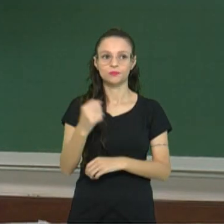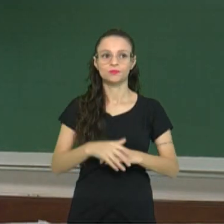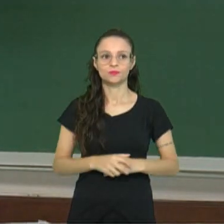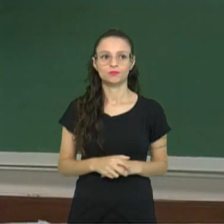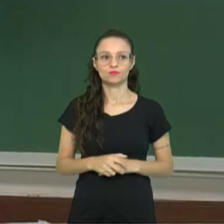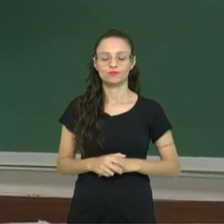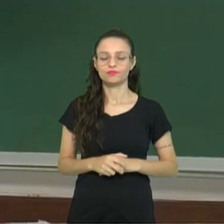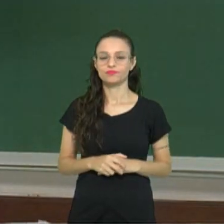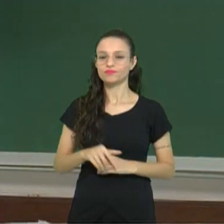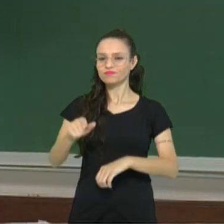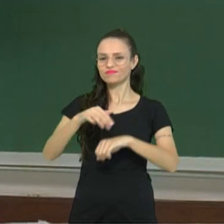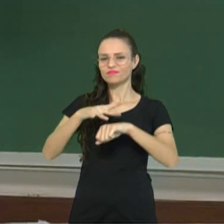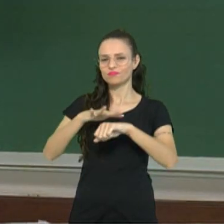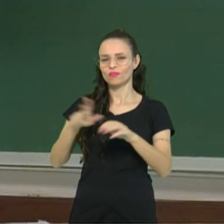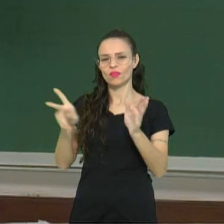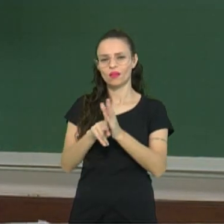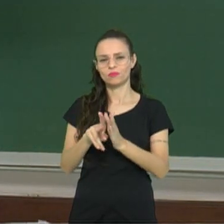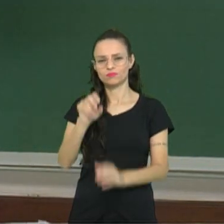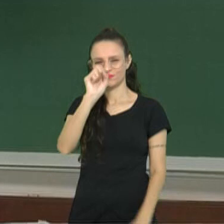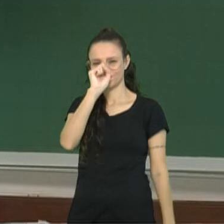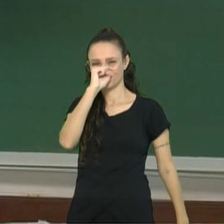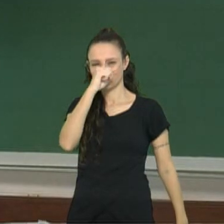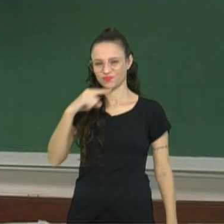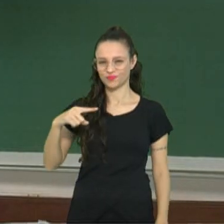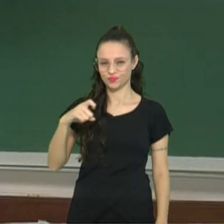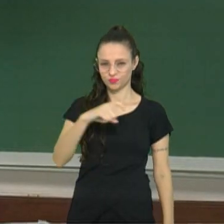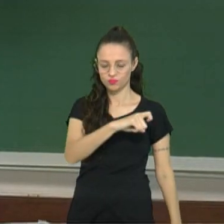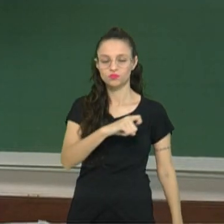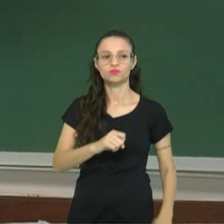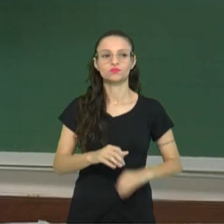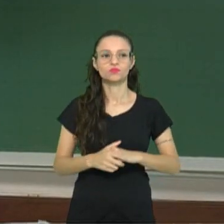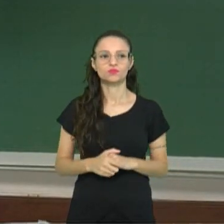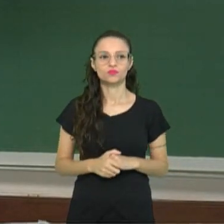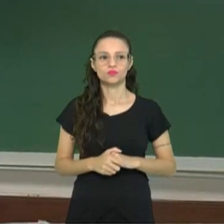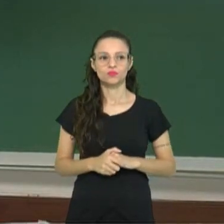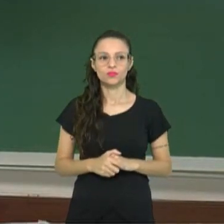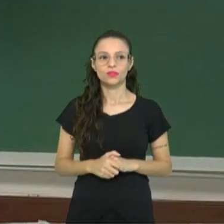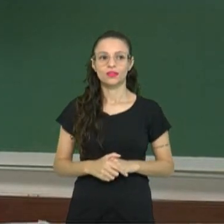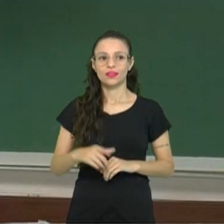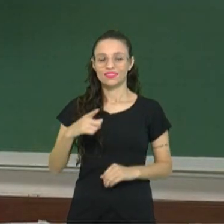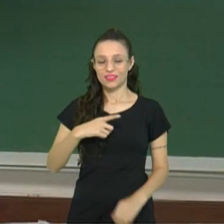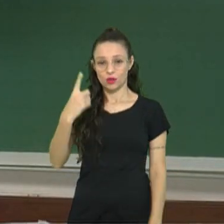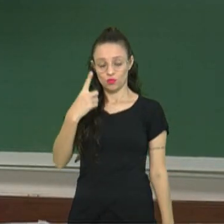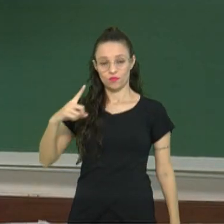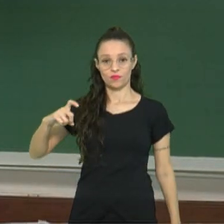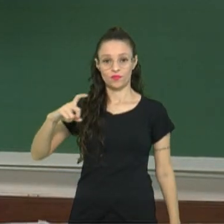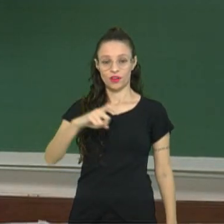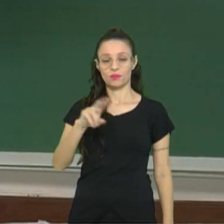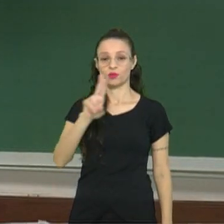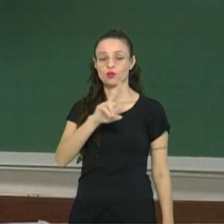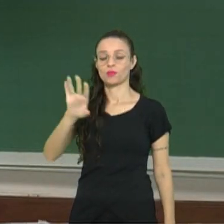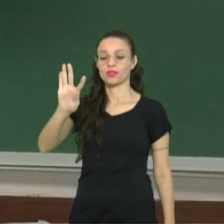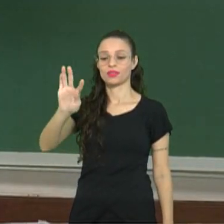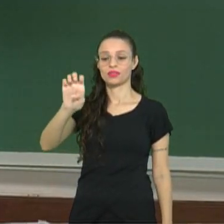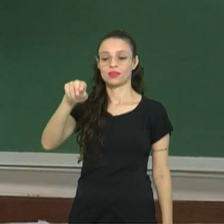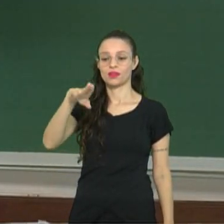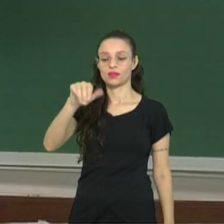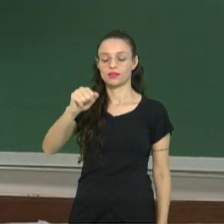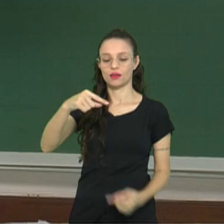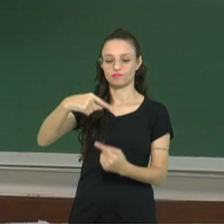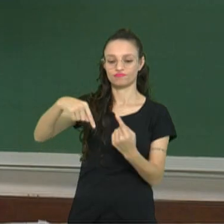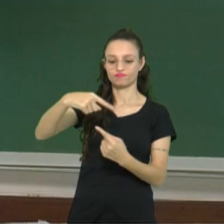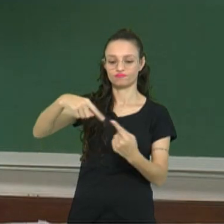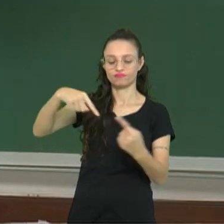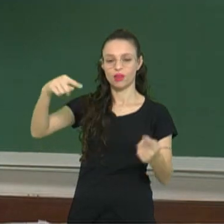A cisticercose e neurocisticercose, né? Existe um verme chamado Taenia solium, né, que é a solitária